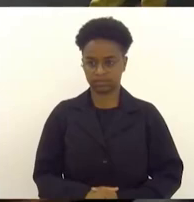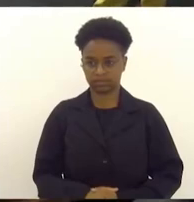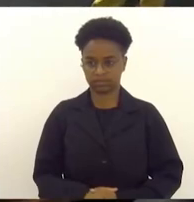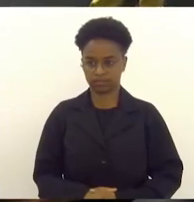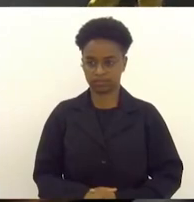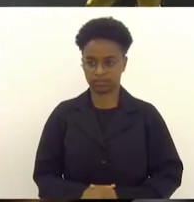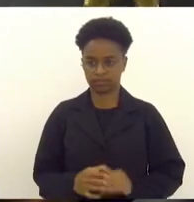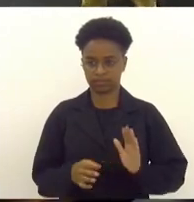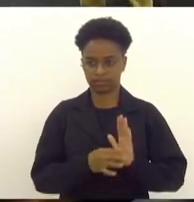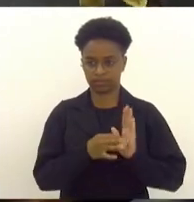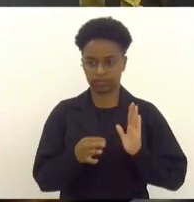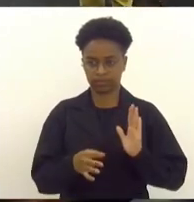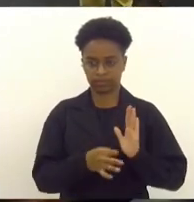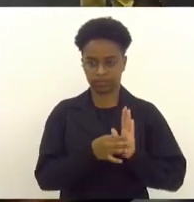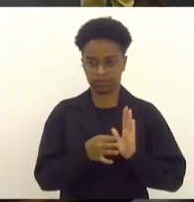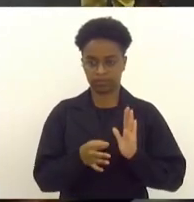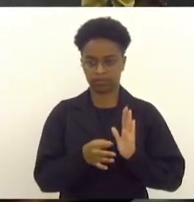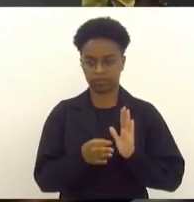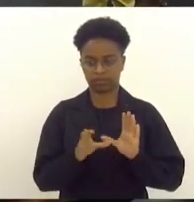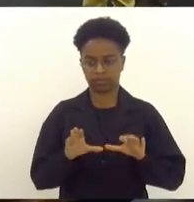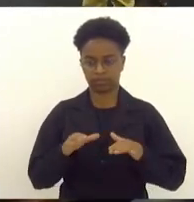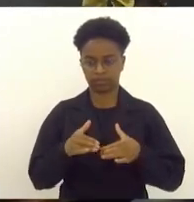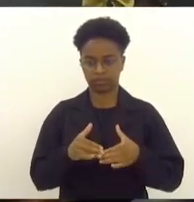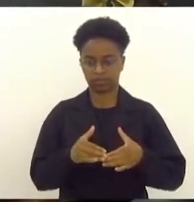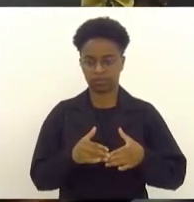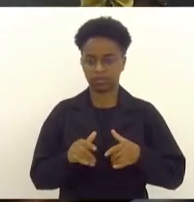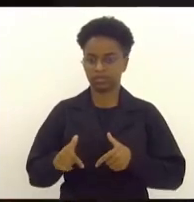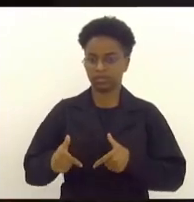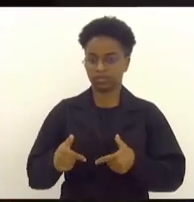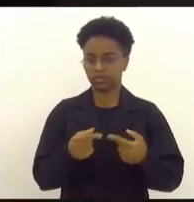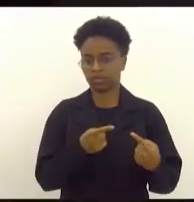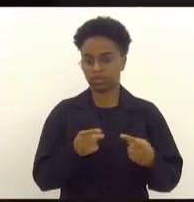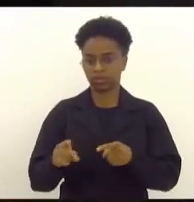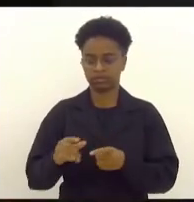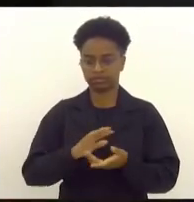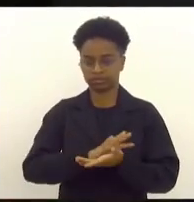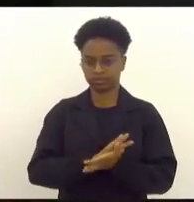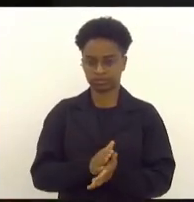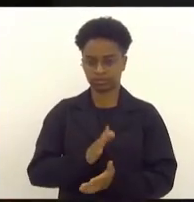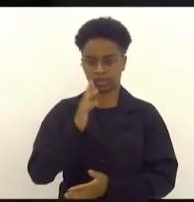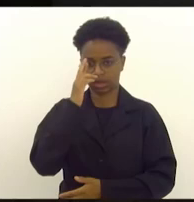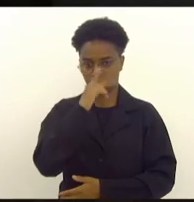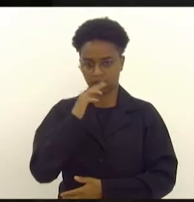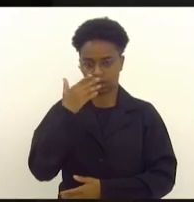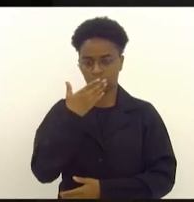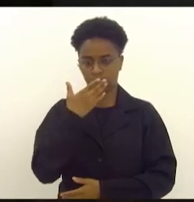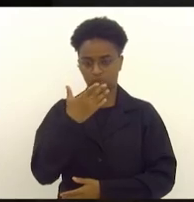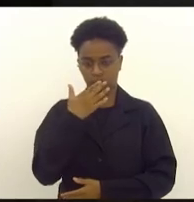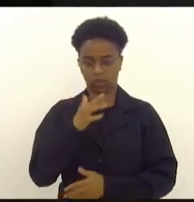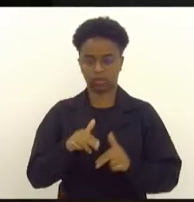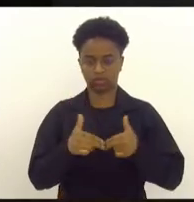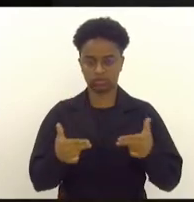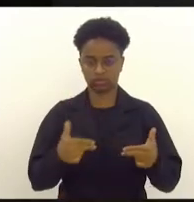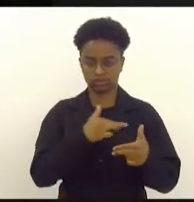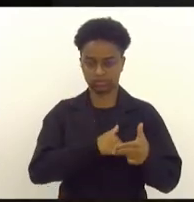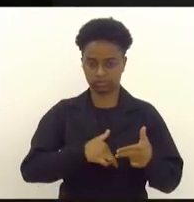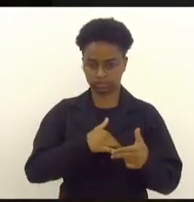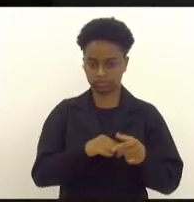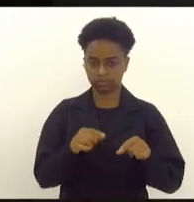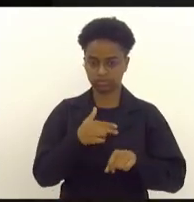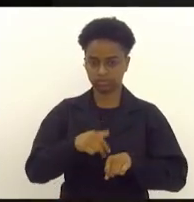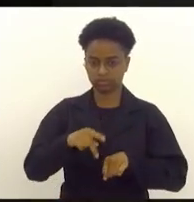para emitir parecer pela comissão de combate às discriminações e preconceitos de raça Corinthian e religião e procedência Nacional